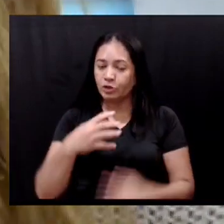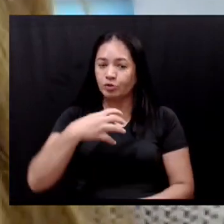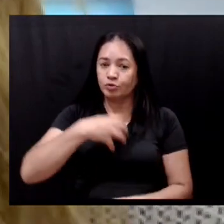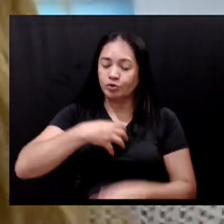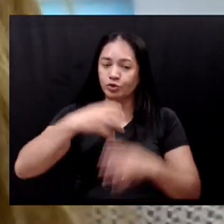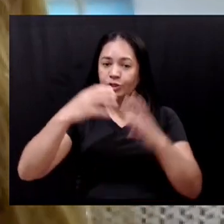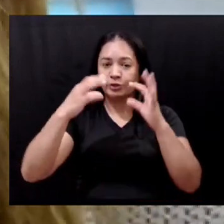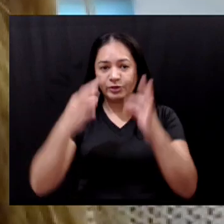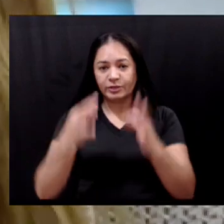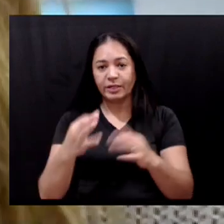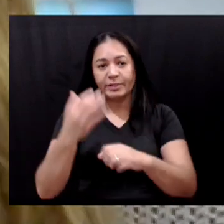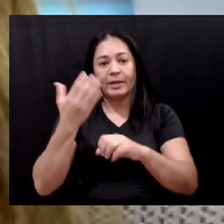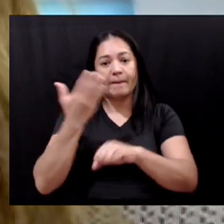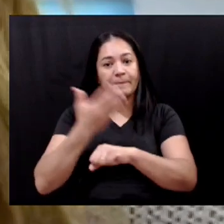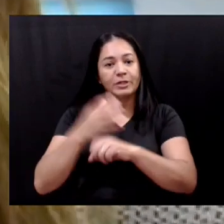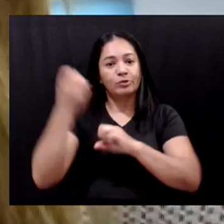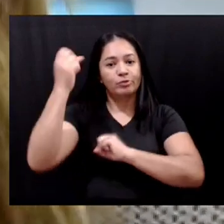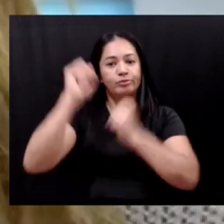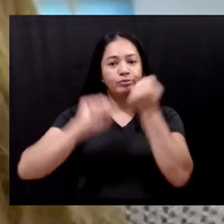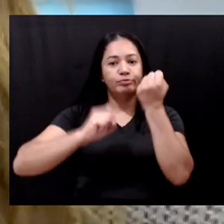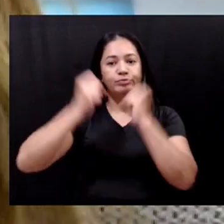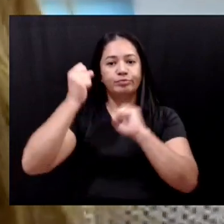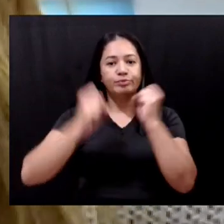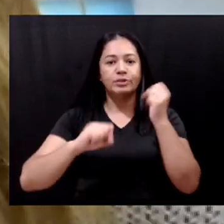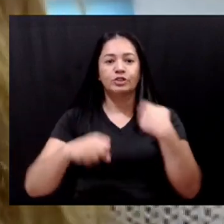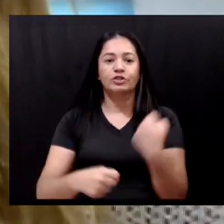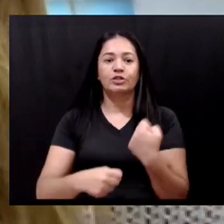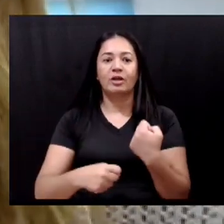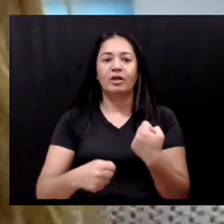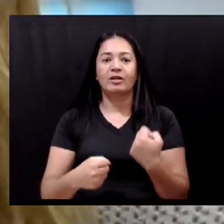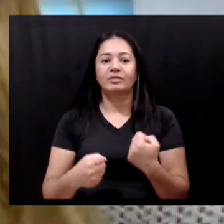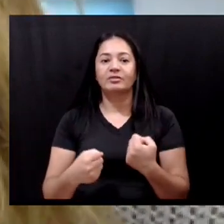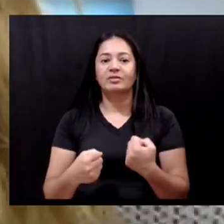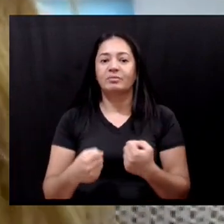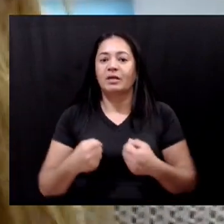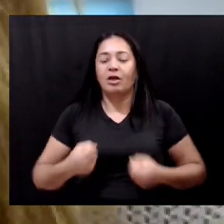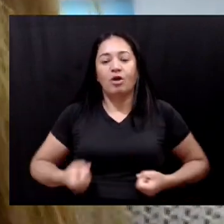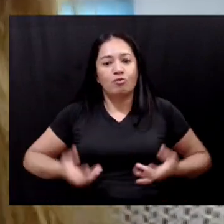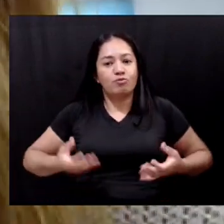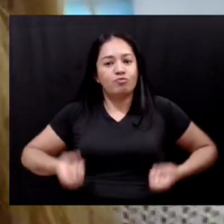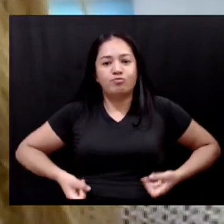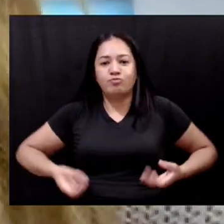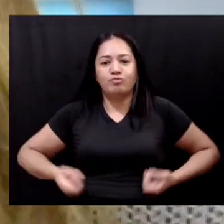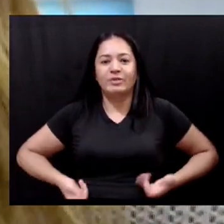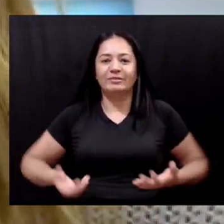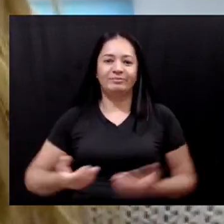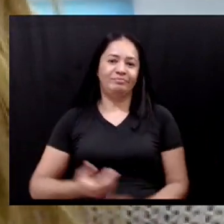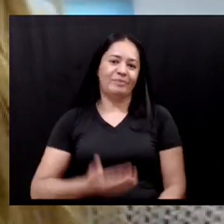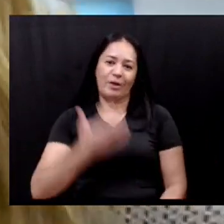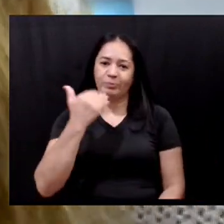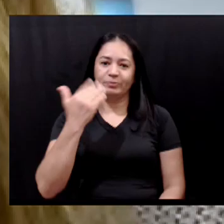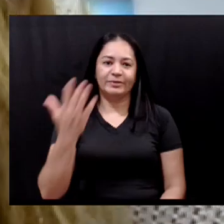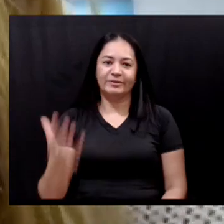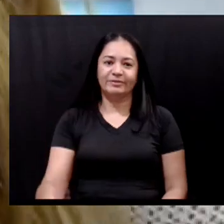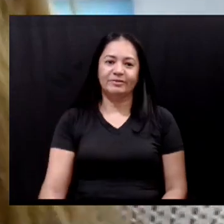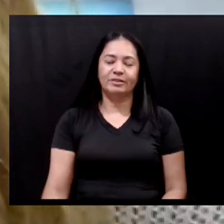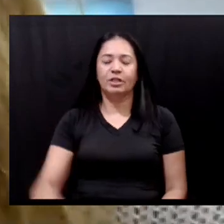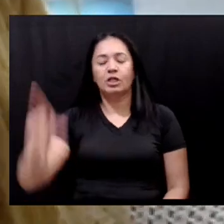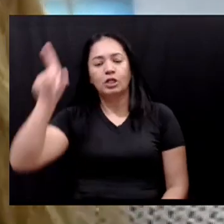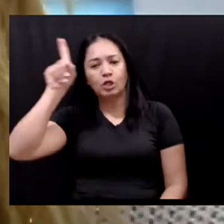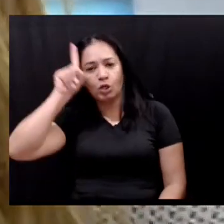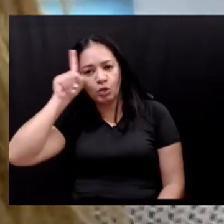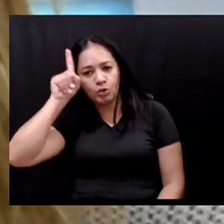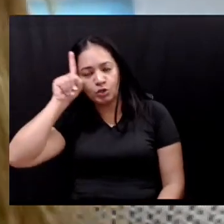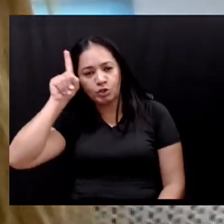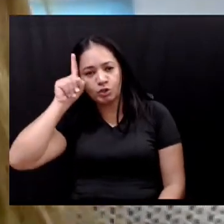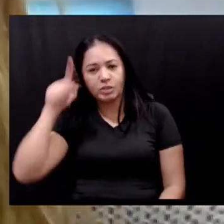atividade física, que é a forma com que a gente faz para gastar, utilizar esses alimentos, né? No dia a dia, a nossa rotina,